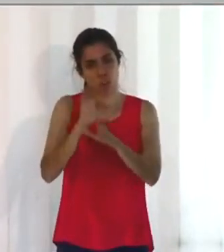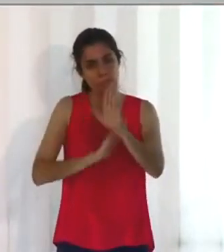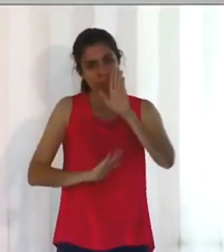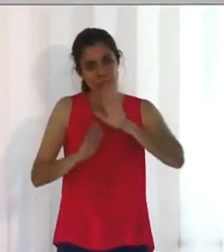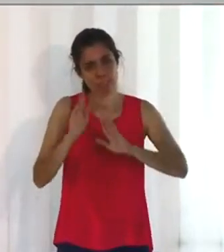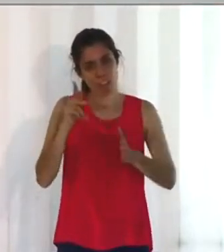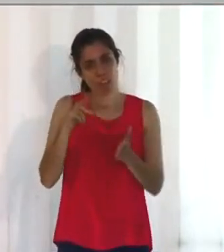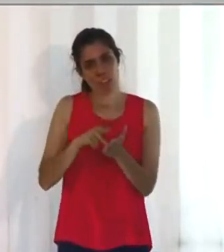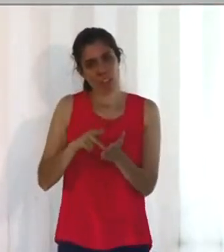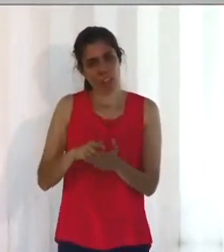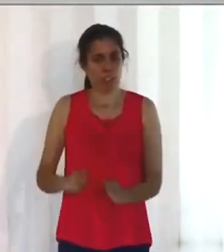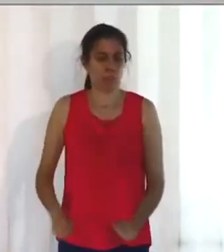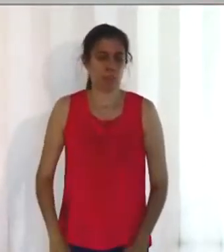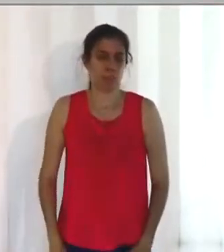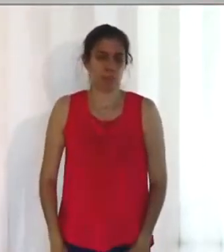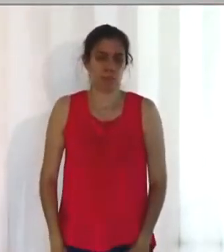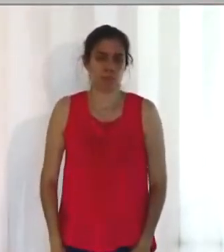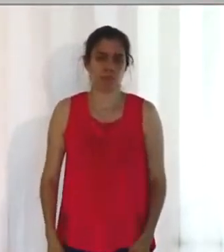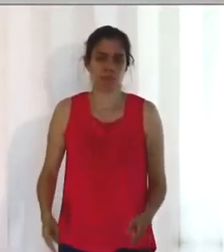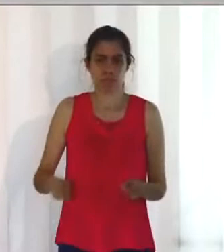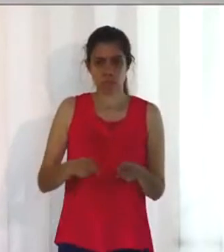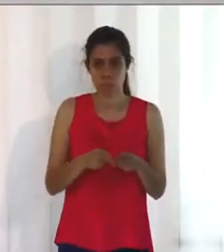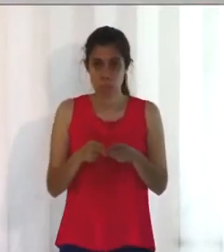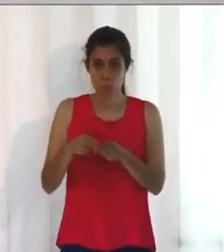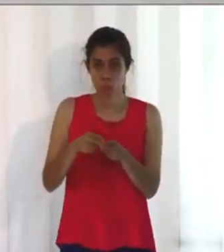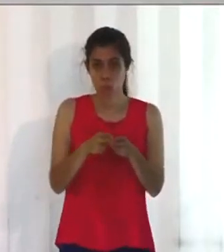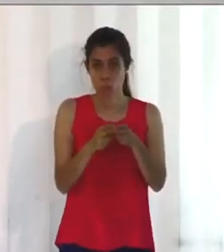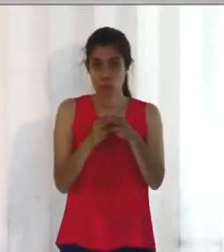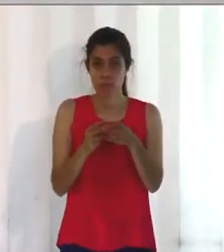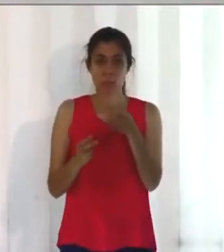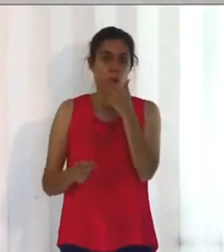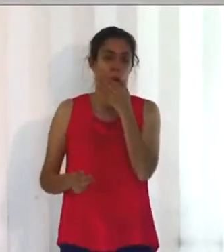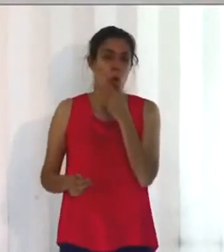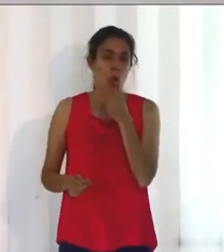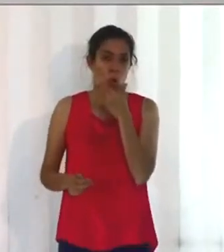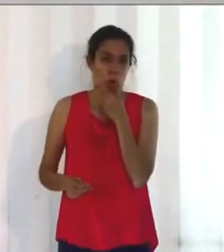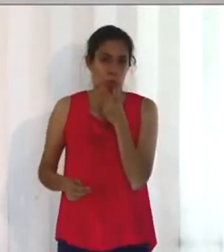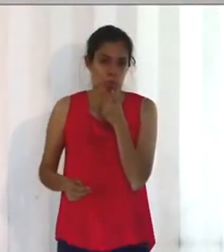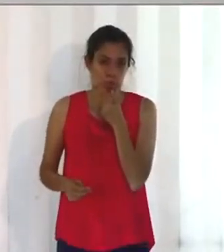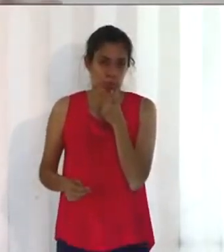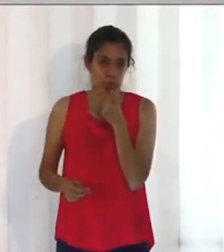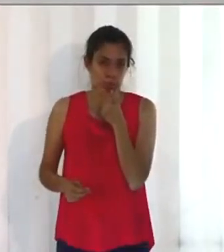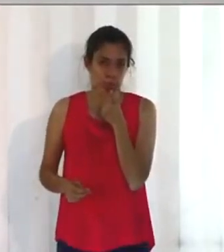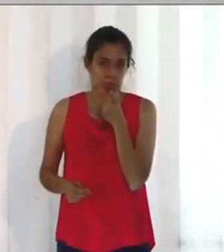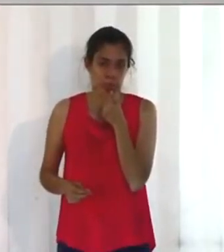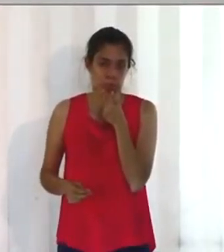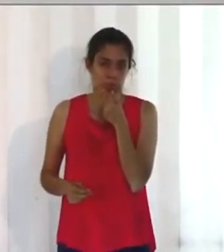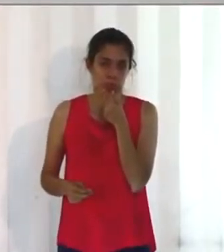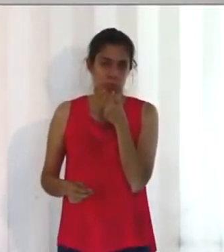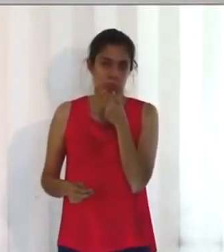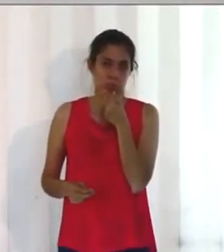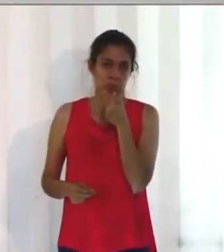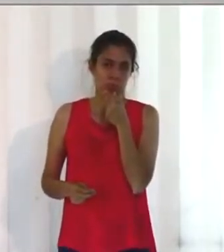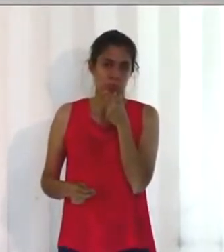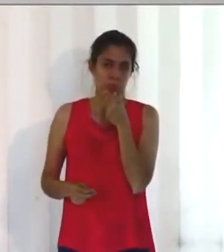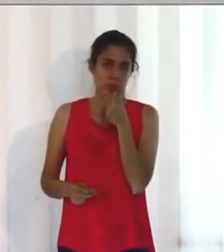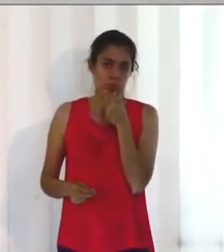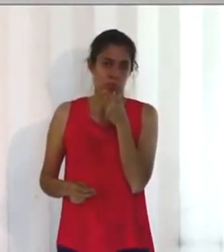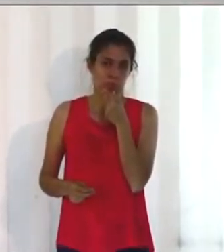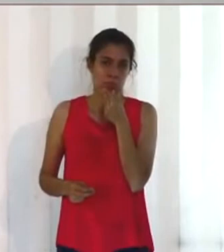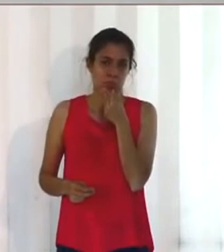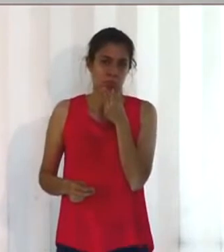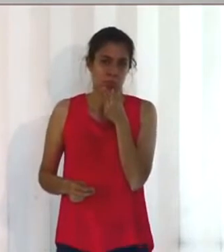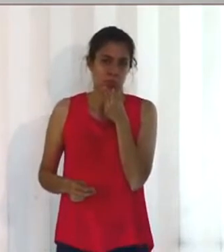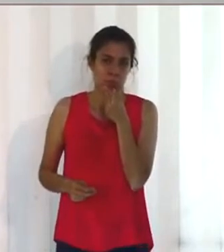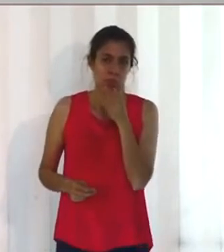sozinho no seu tempo. Um homem que possivelmente, e somente pelo que diz a Escritura, somente a